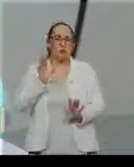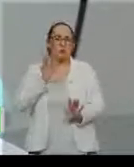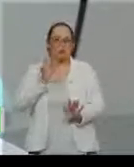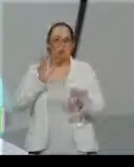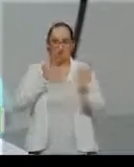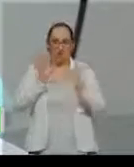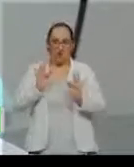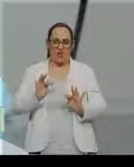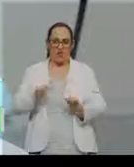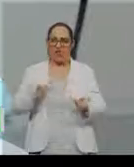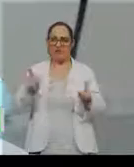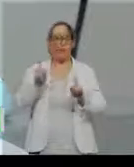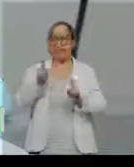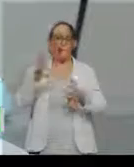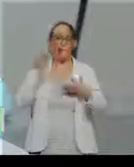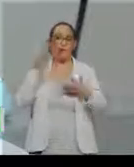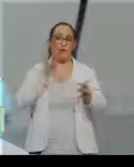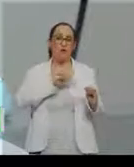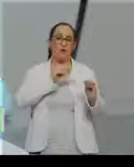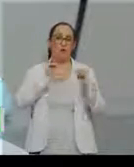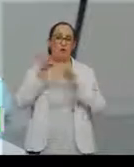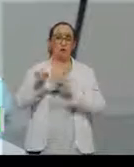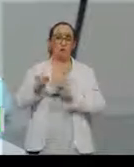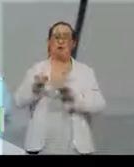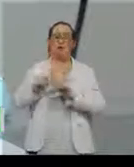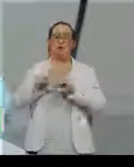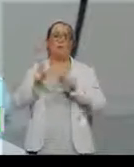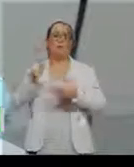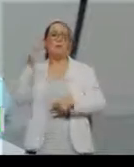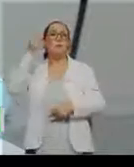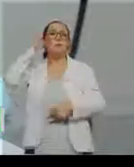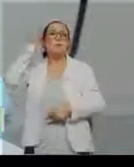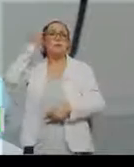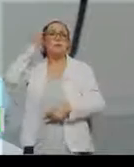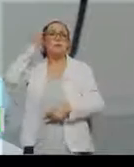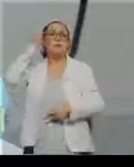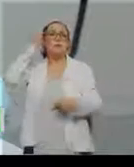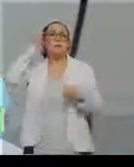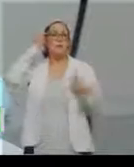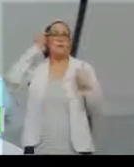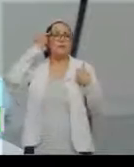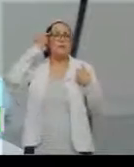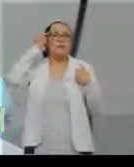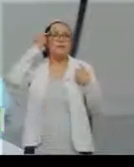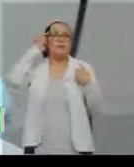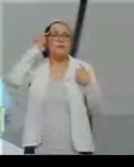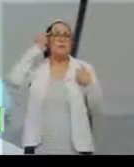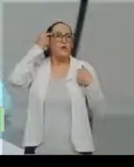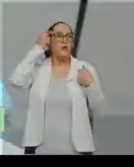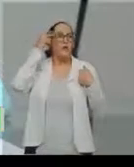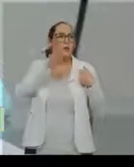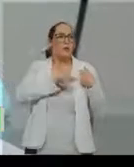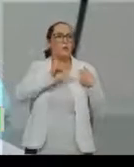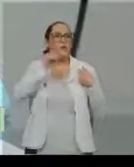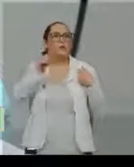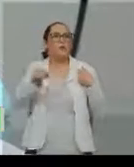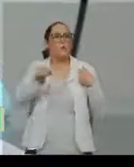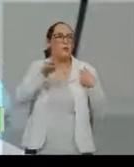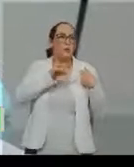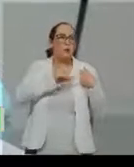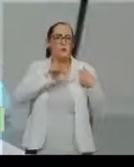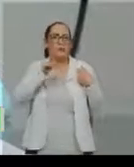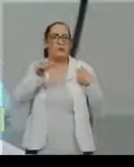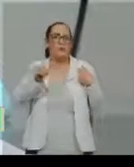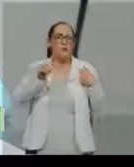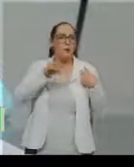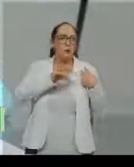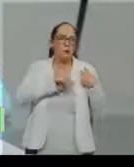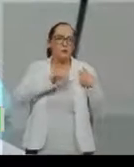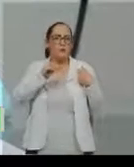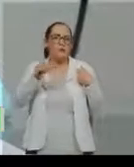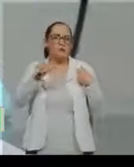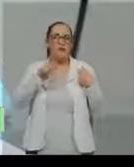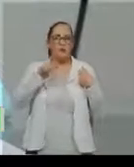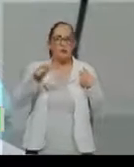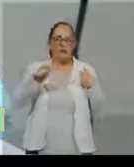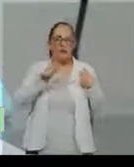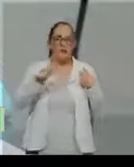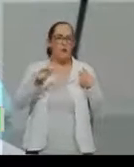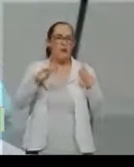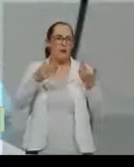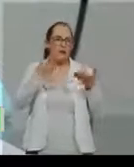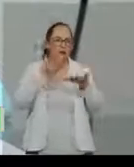mudar. Mas ele pensa, nossa, eu vou mudar, quer dizer, eu vou ficar igual a abelha, de flor em flor, eu vou perder